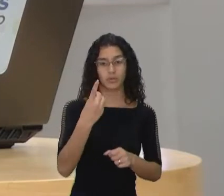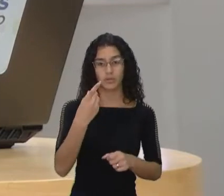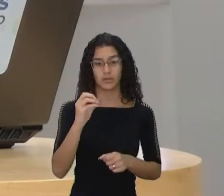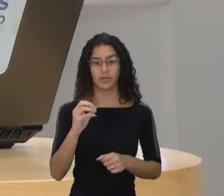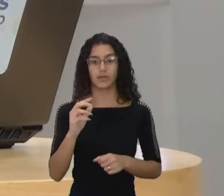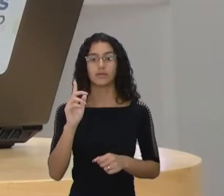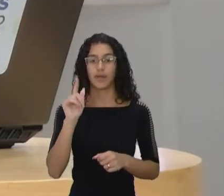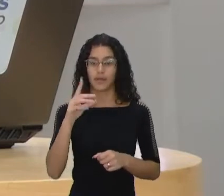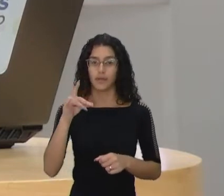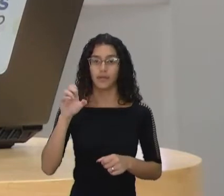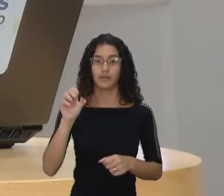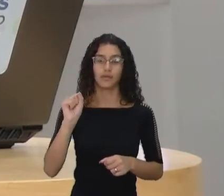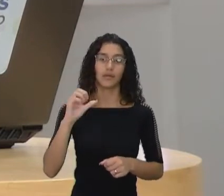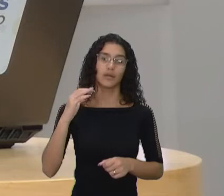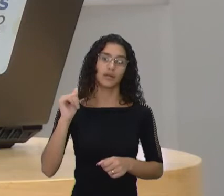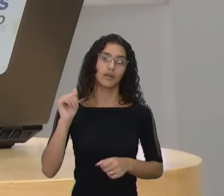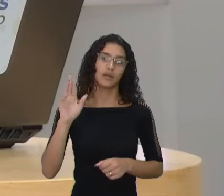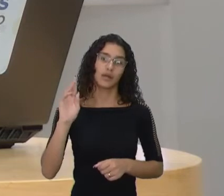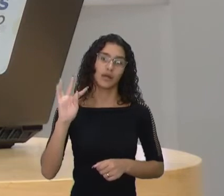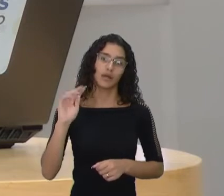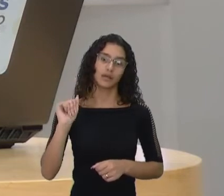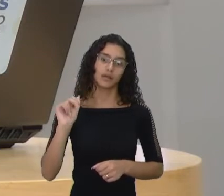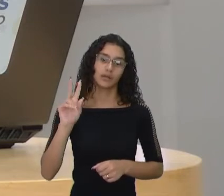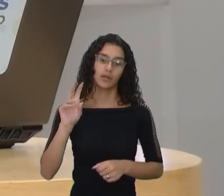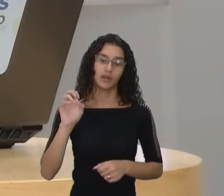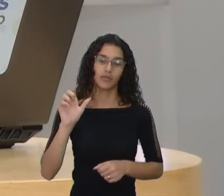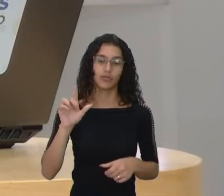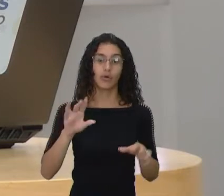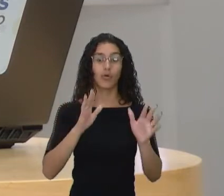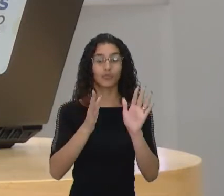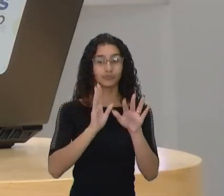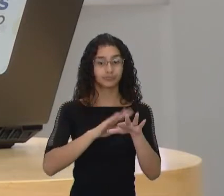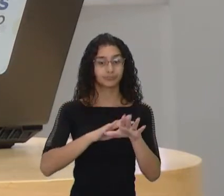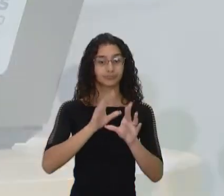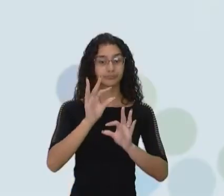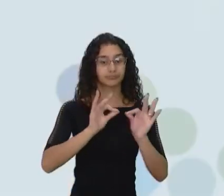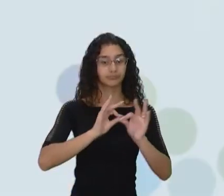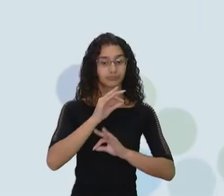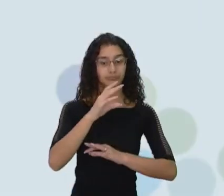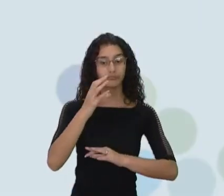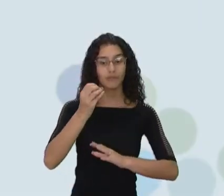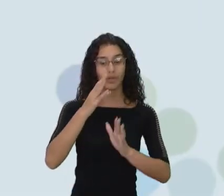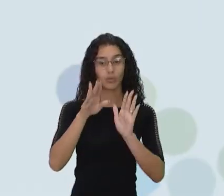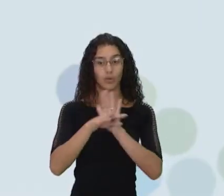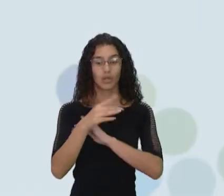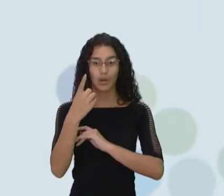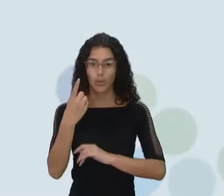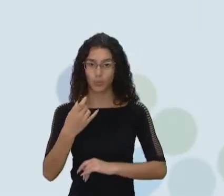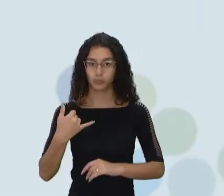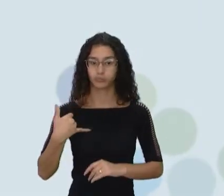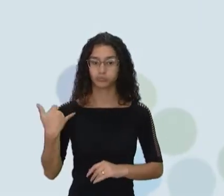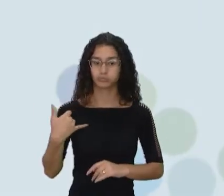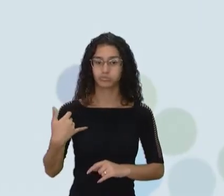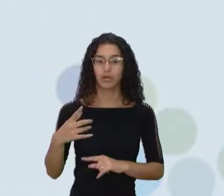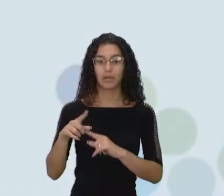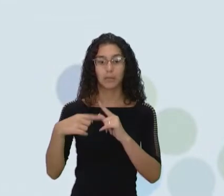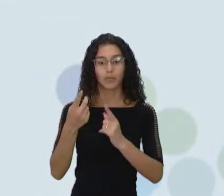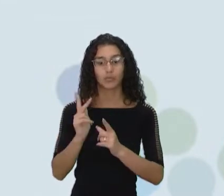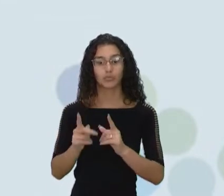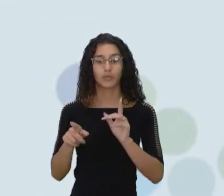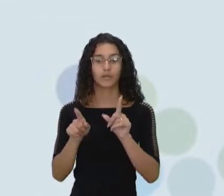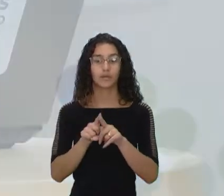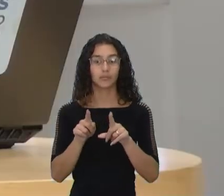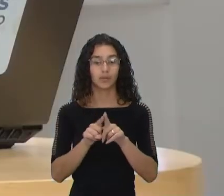descartável. Então, aí pensando nisso, eu fiz uma projeção aí do 0 a 1 ano e depois eu